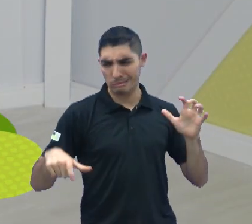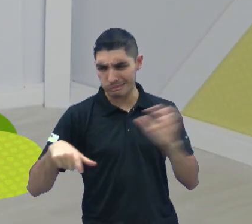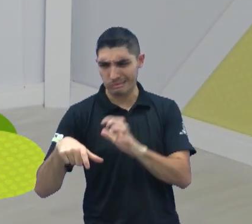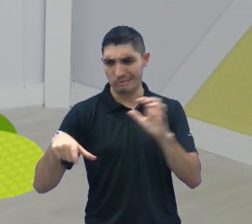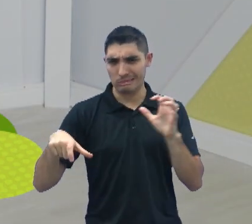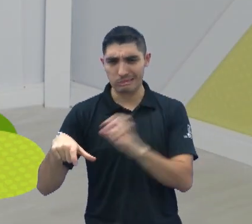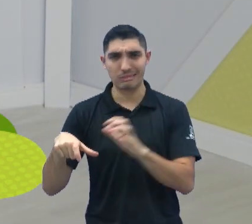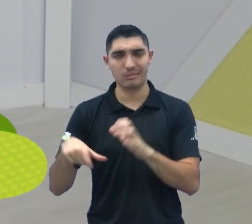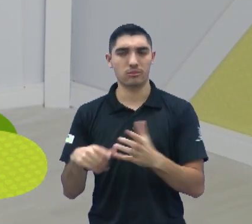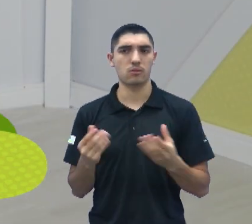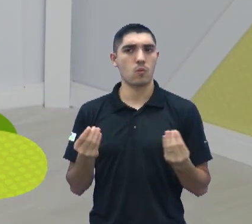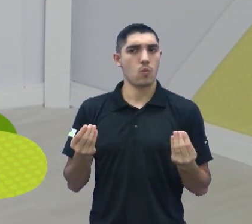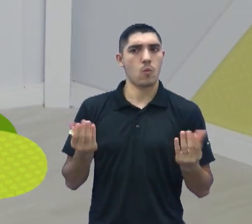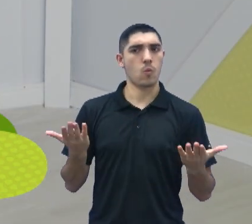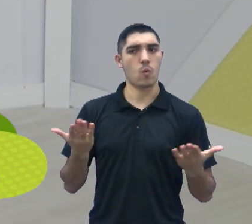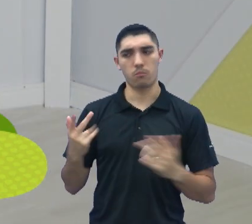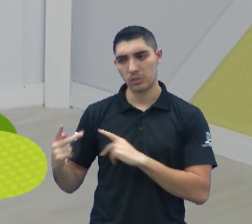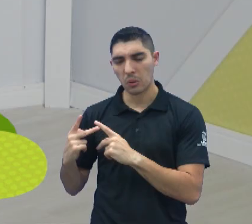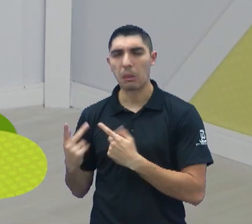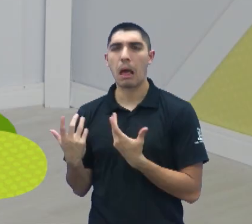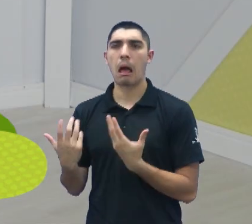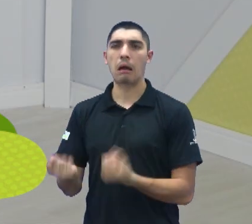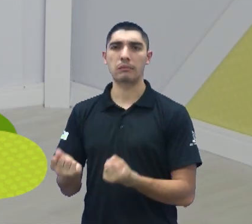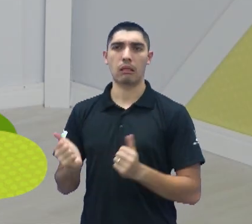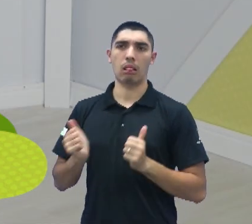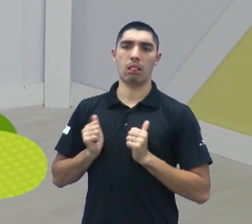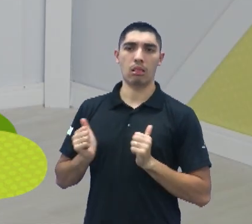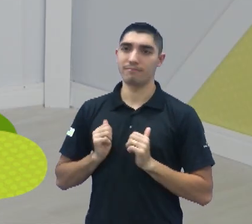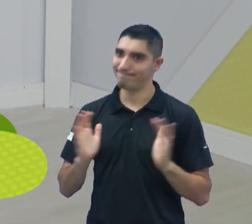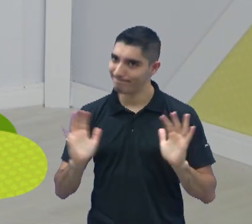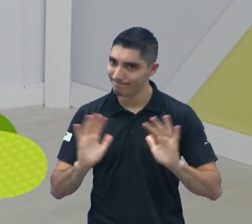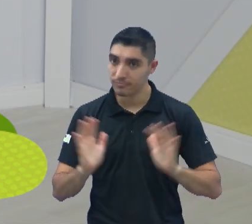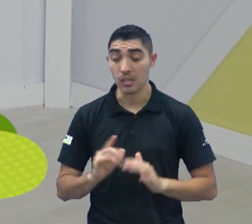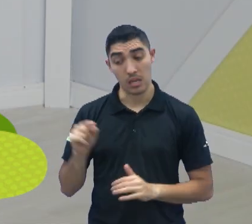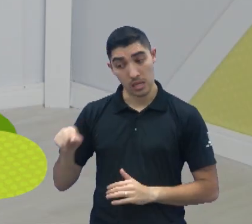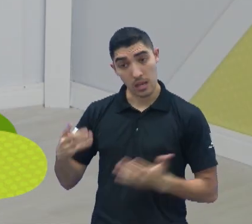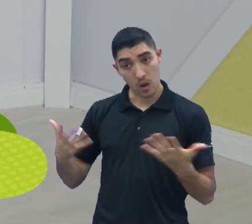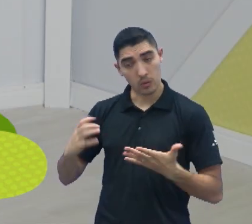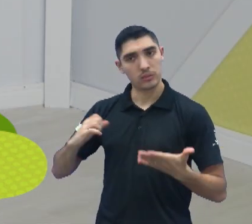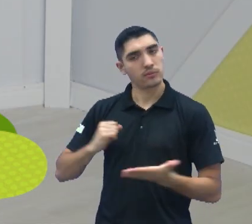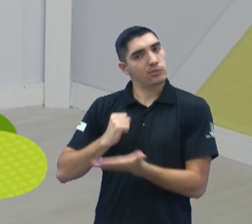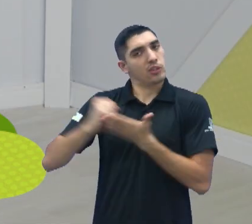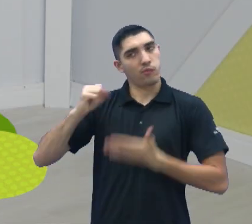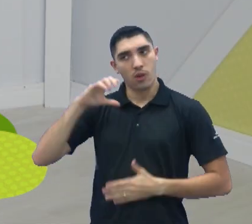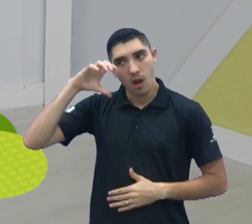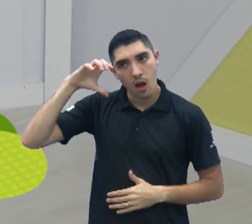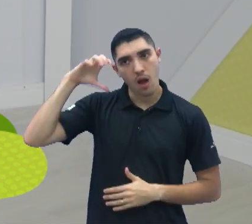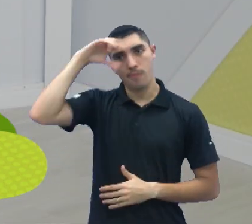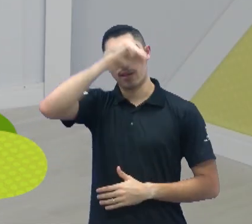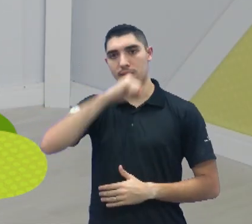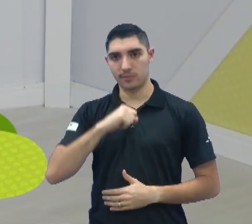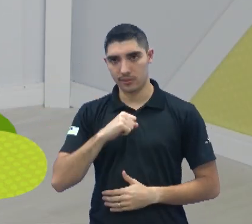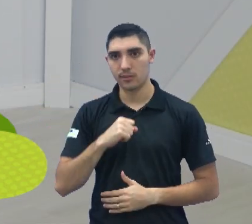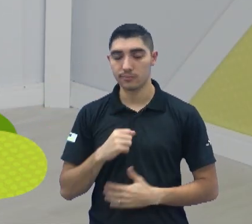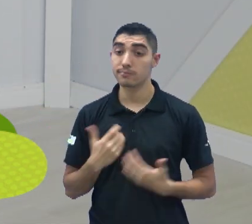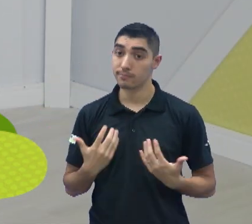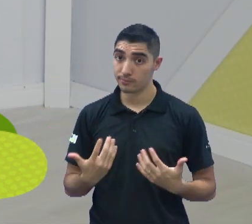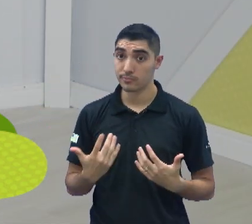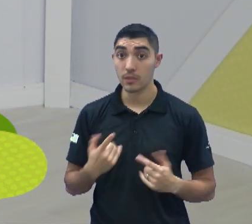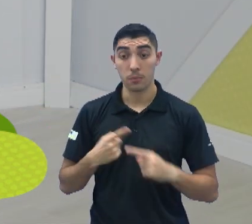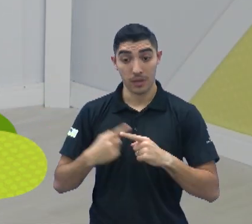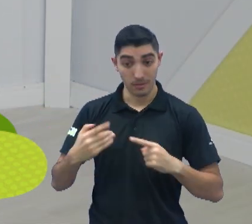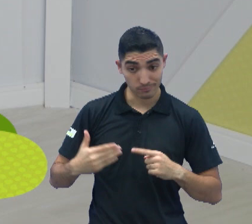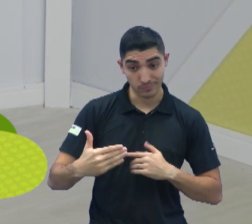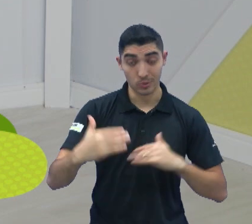fase de quartas de final do Campeonato Paulista, mas que isso sirva de aprendizado, como os dois falaram aí, porque agora tem a equipe